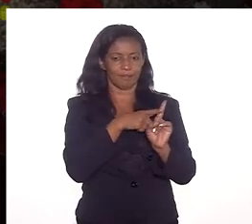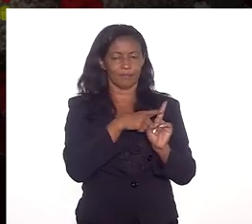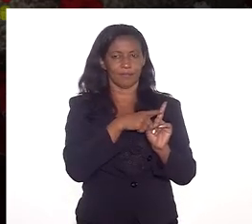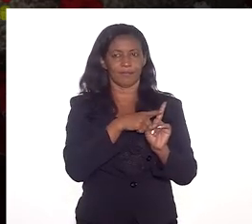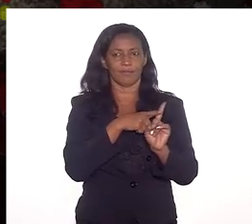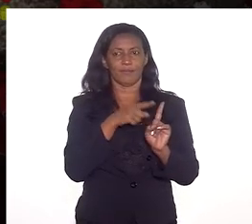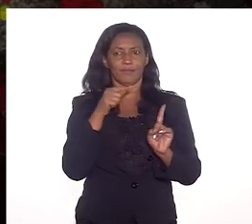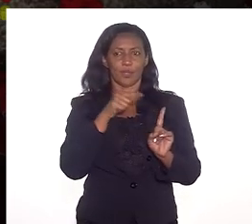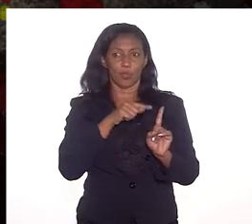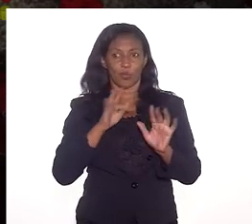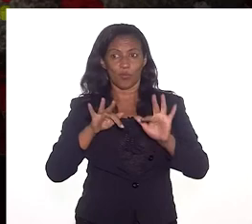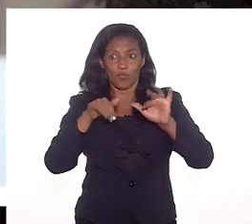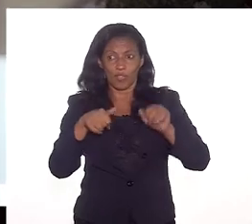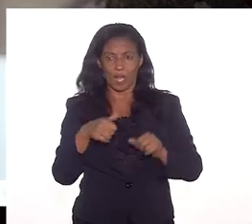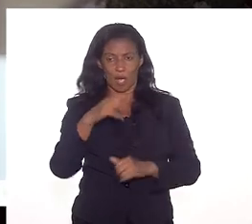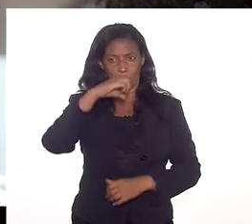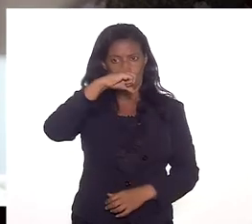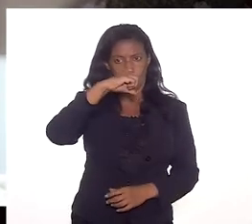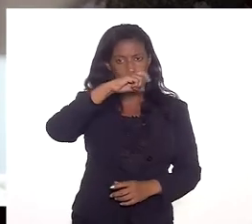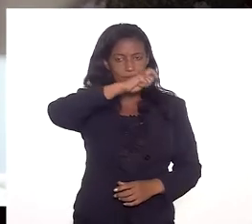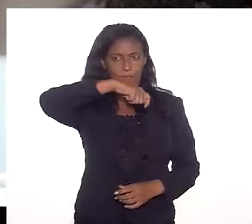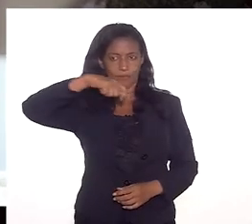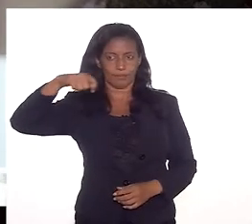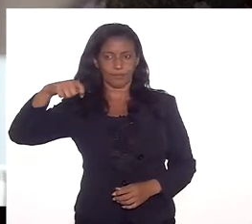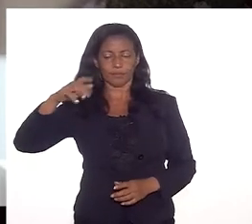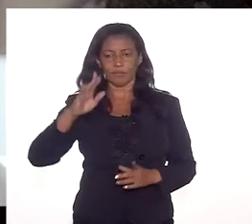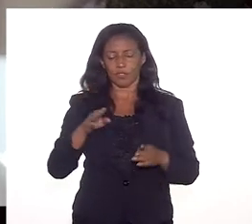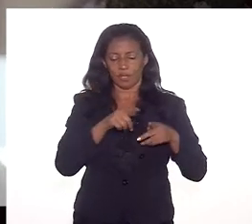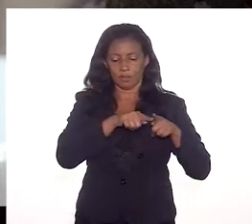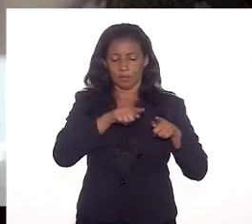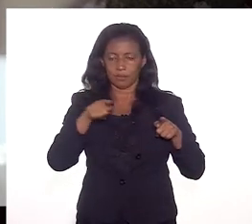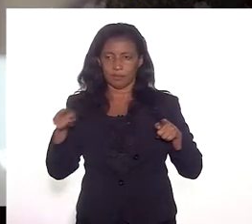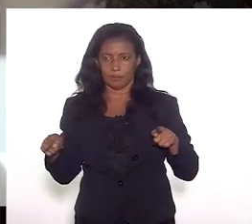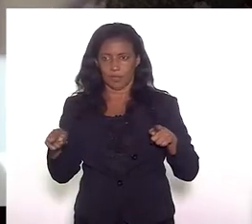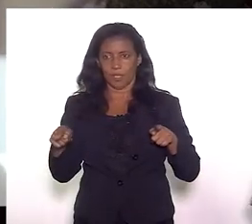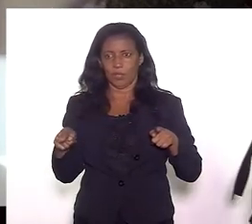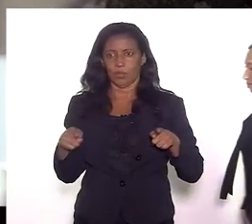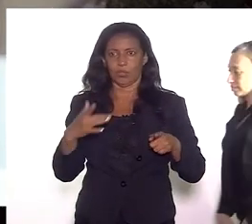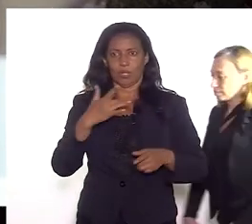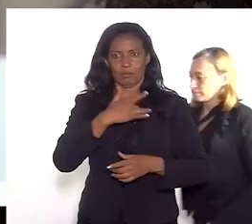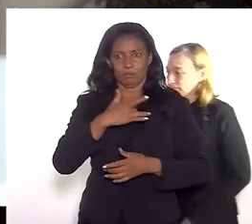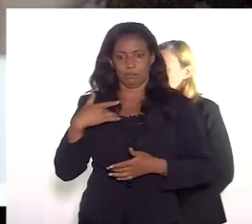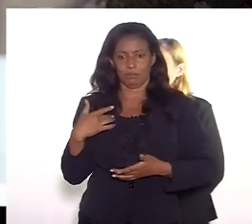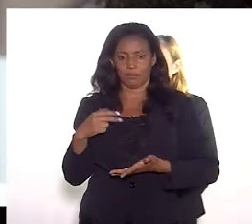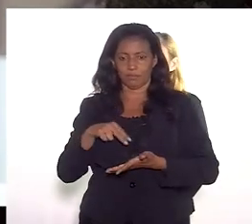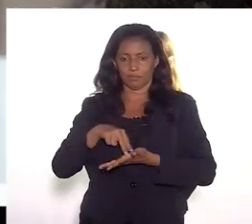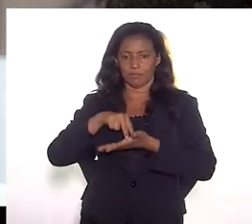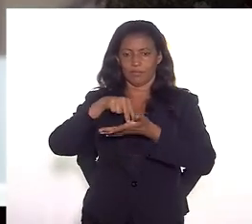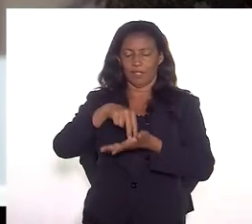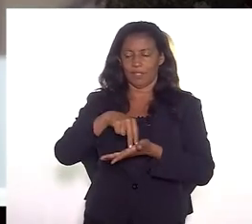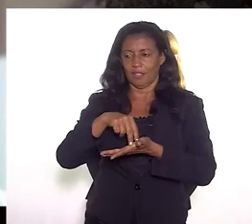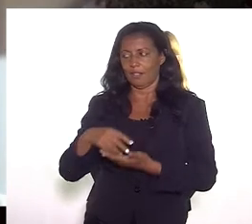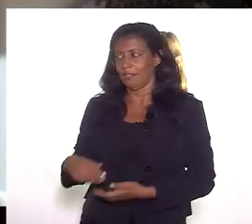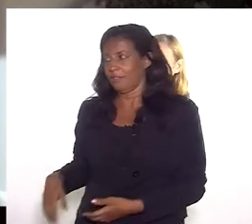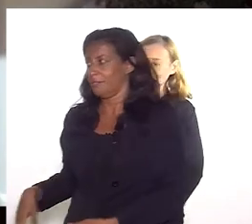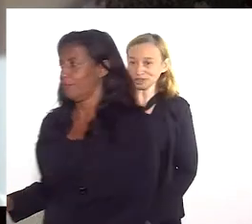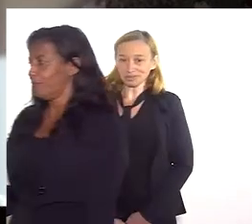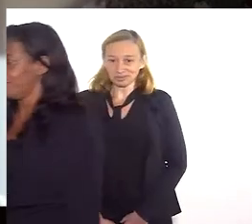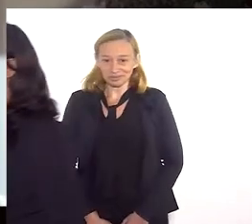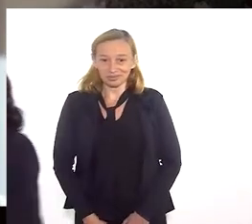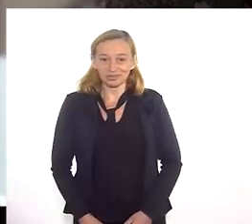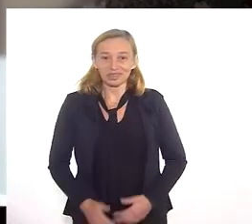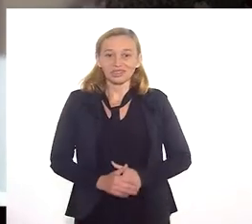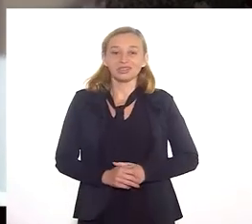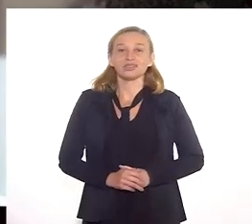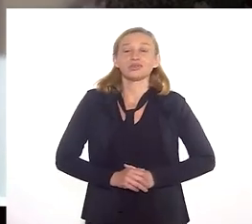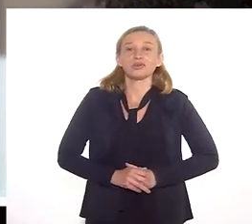grávida, principalmente aquela gestante no final da gravidez e já no período puerperal, ela apresenta algumas peculiaridades